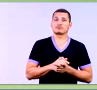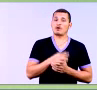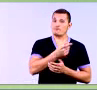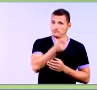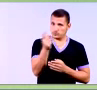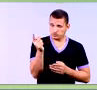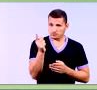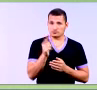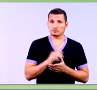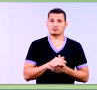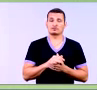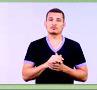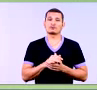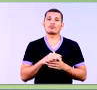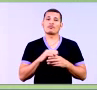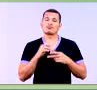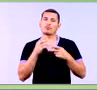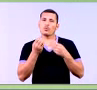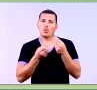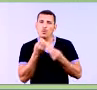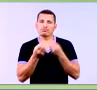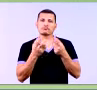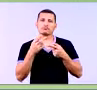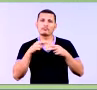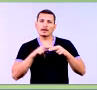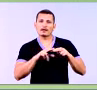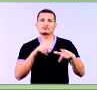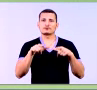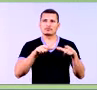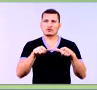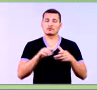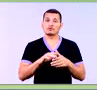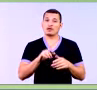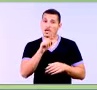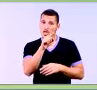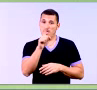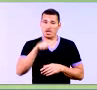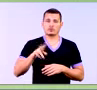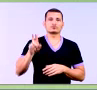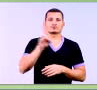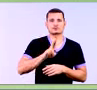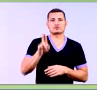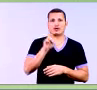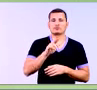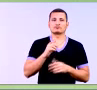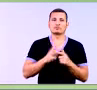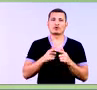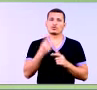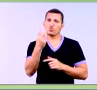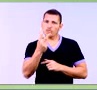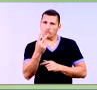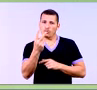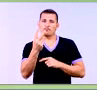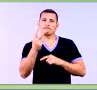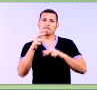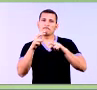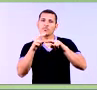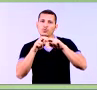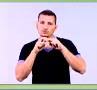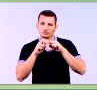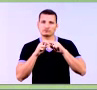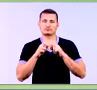existem outros, porém, este é bastante utilizado por 2 motivos especiais. Vamos aos